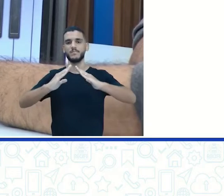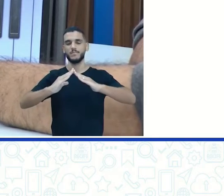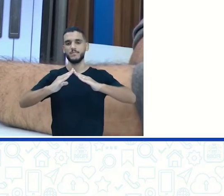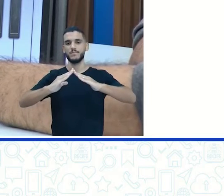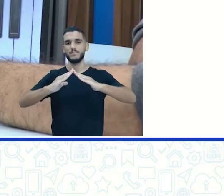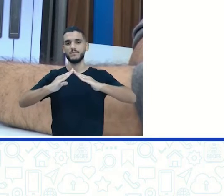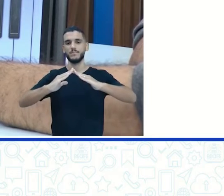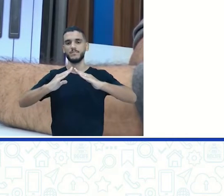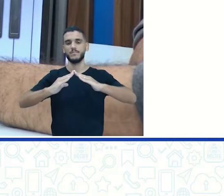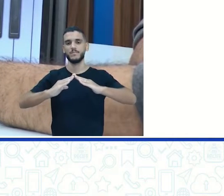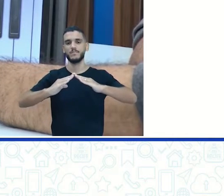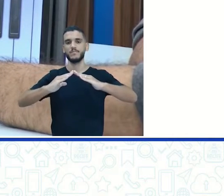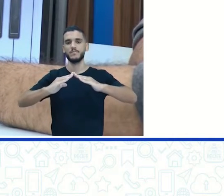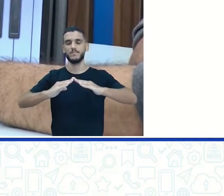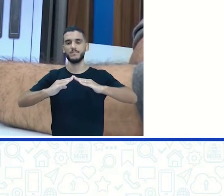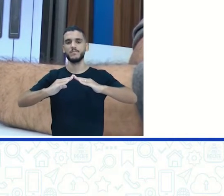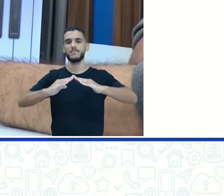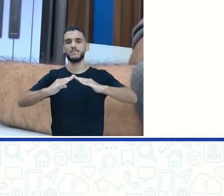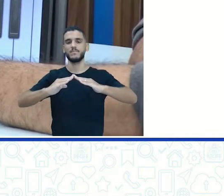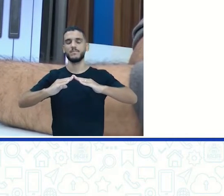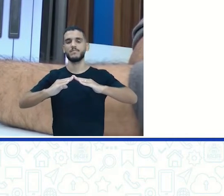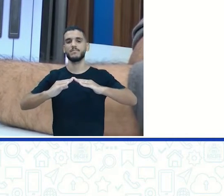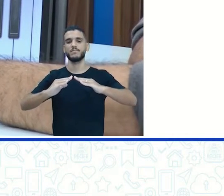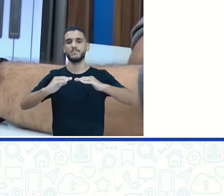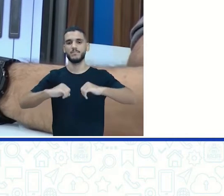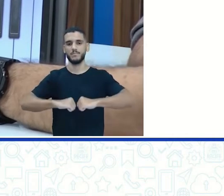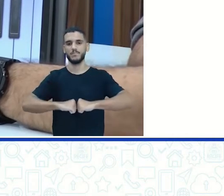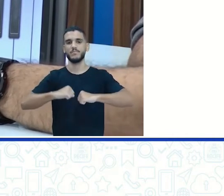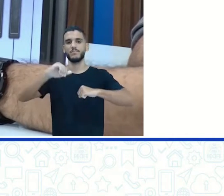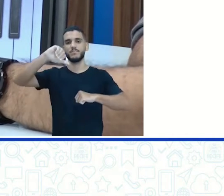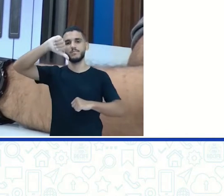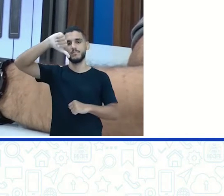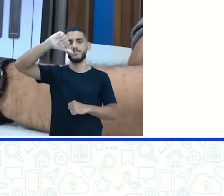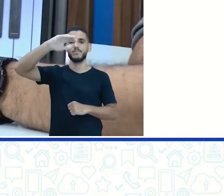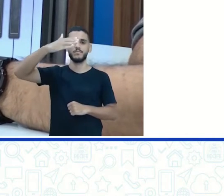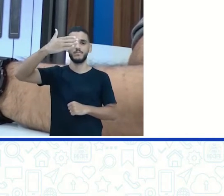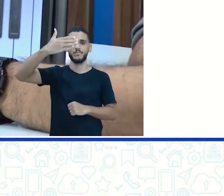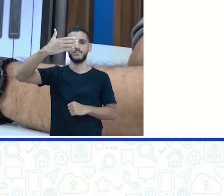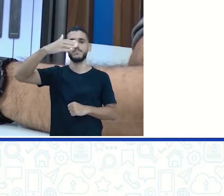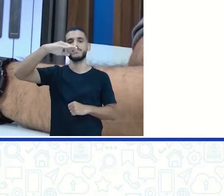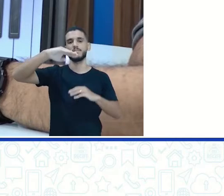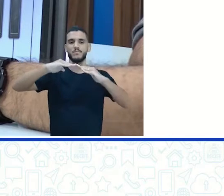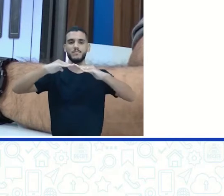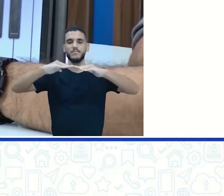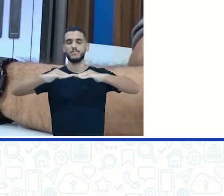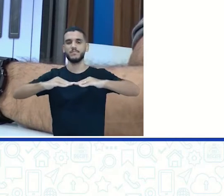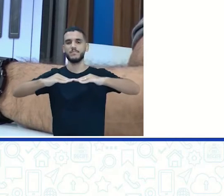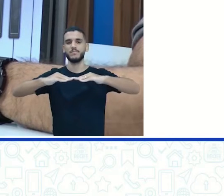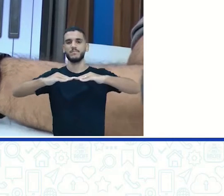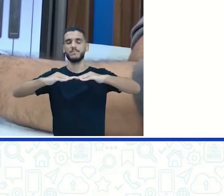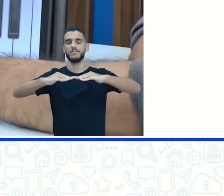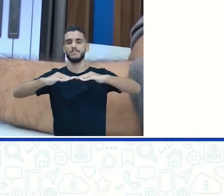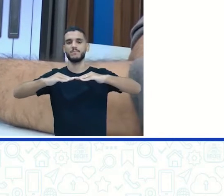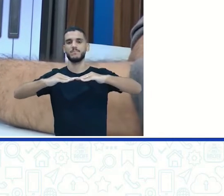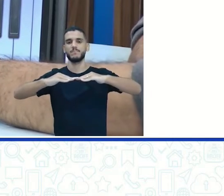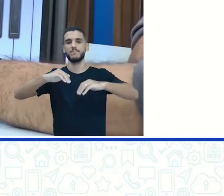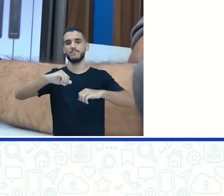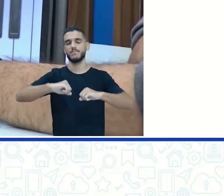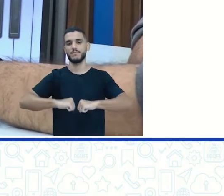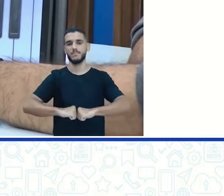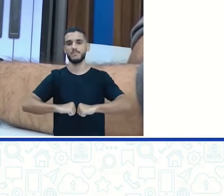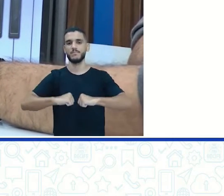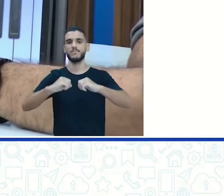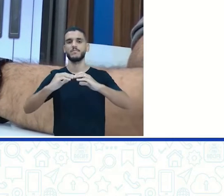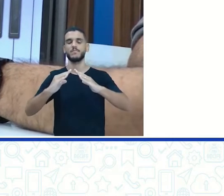Dó, ré, ré, ré. Dó, sol, fá, mi, mi, mi. Dó,